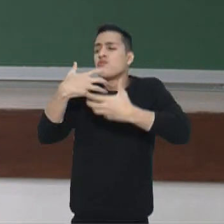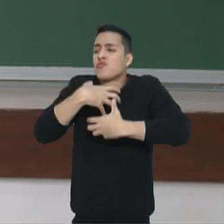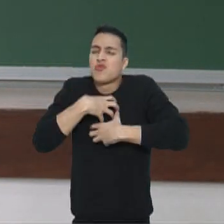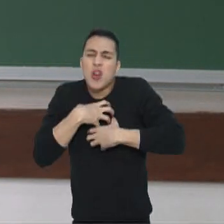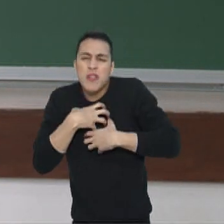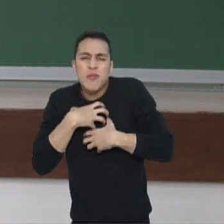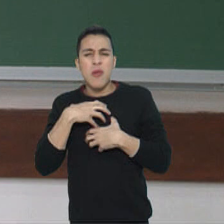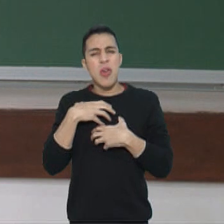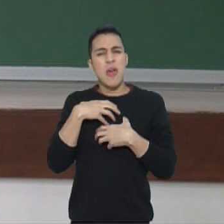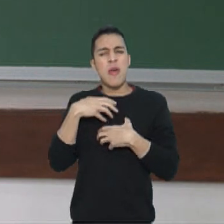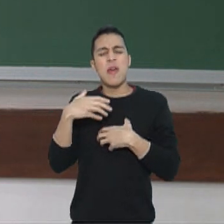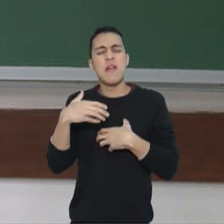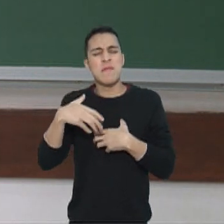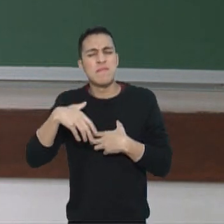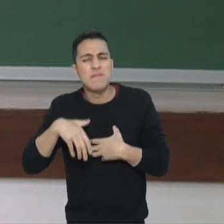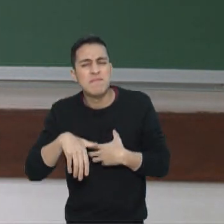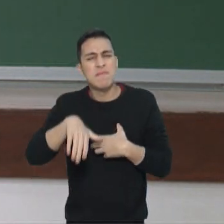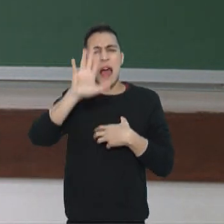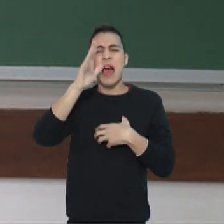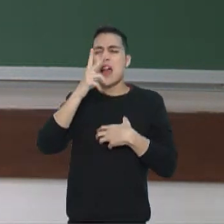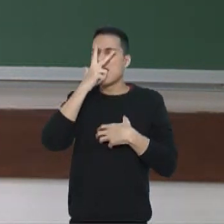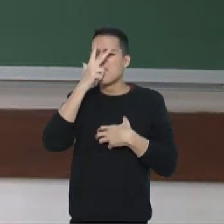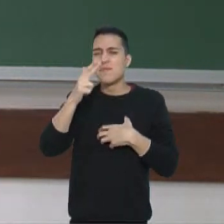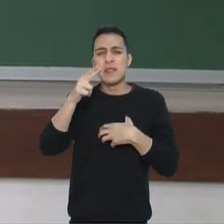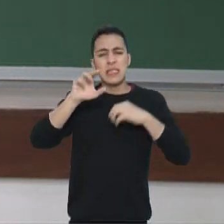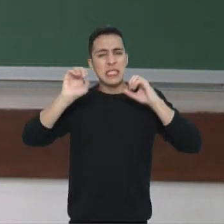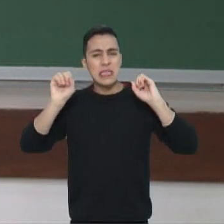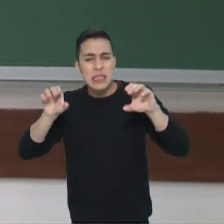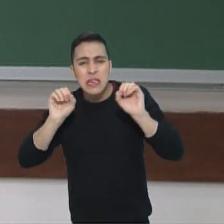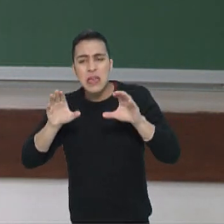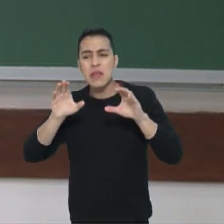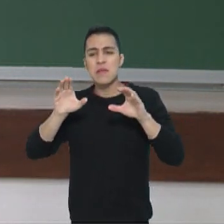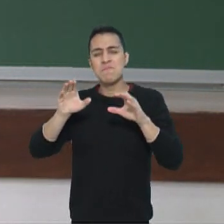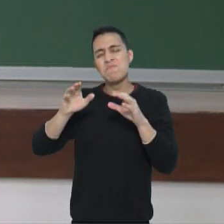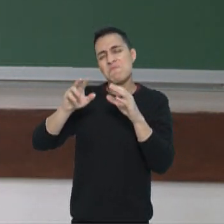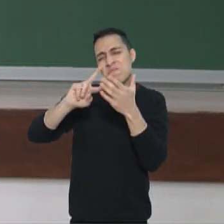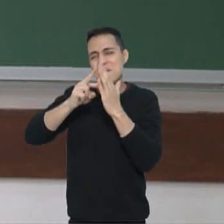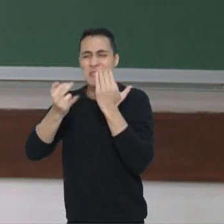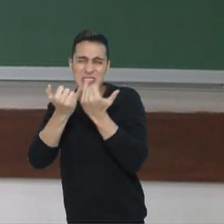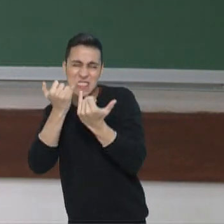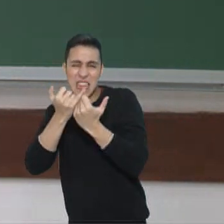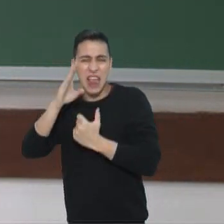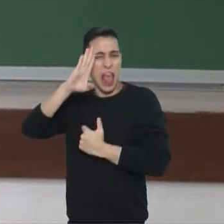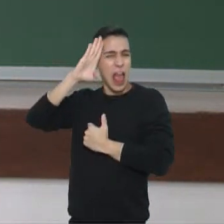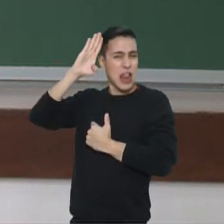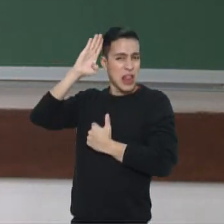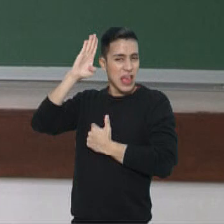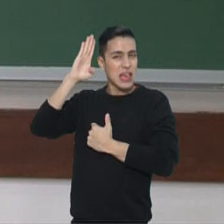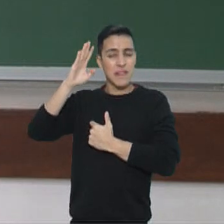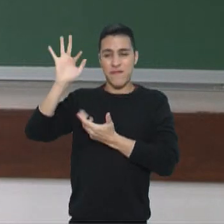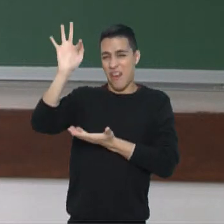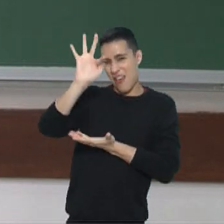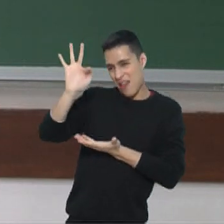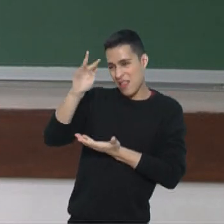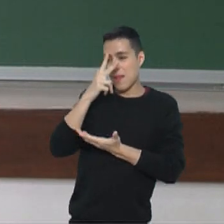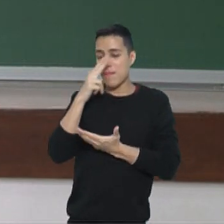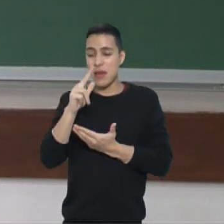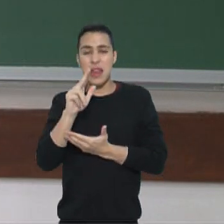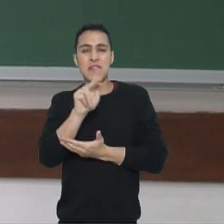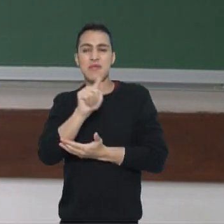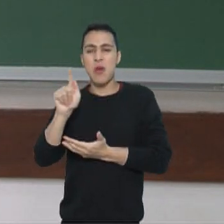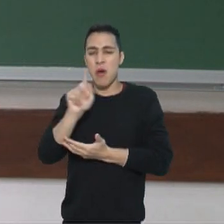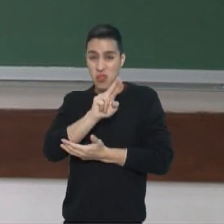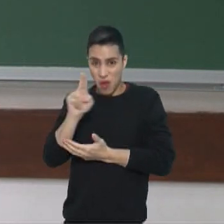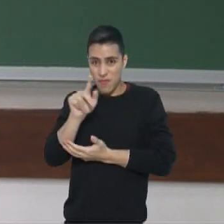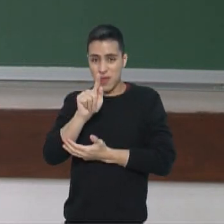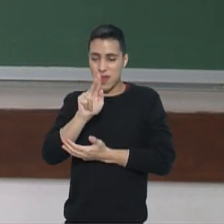um pouco mais, de um ensino um pouquinho mais graduado, né? Nós chamamos do ensino gramáticos.